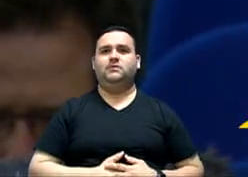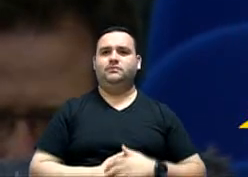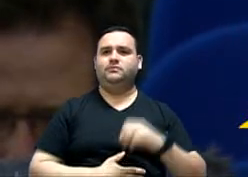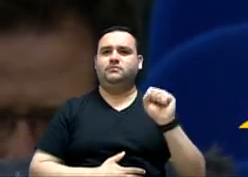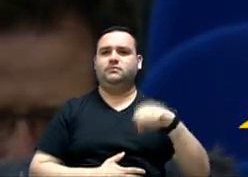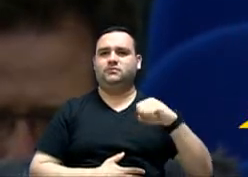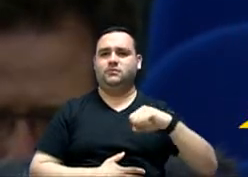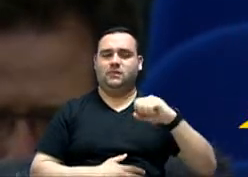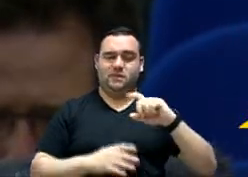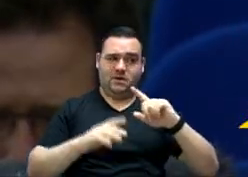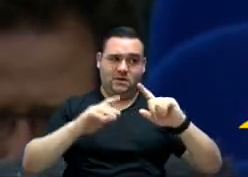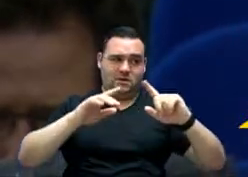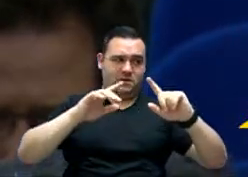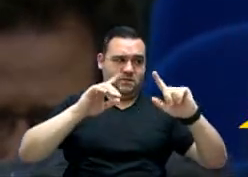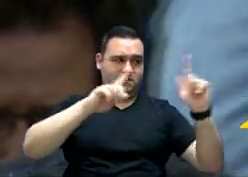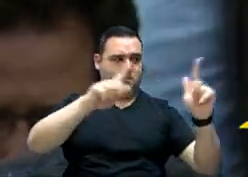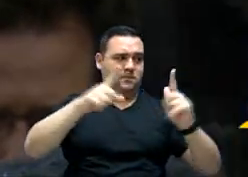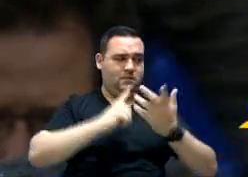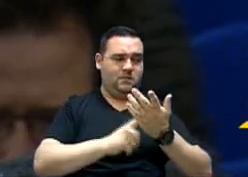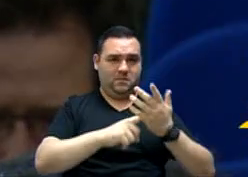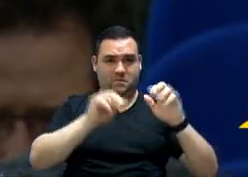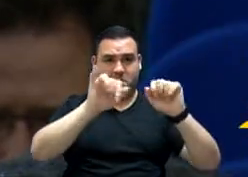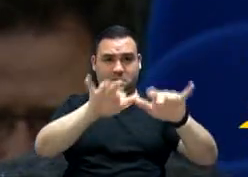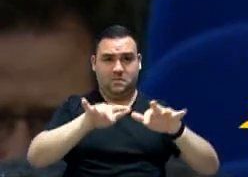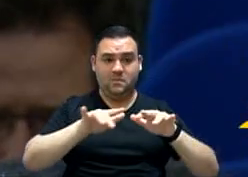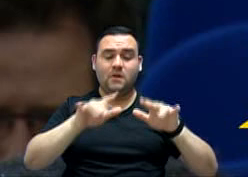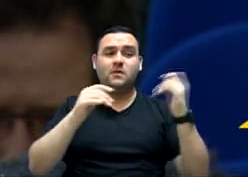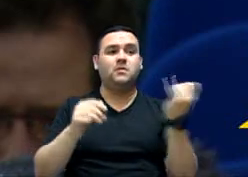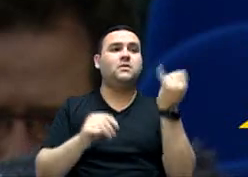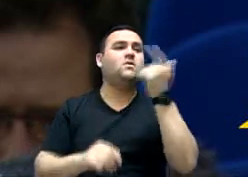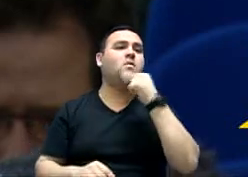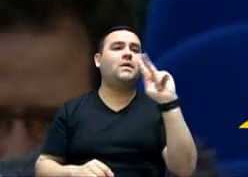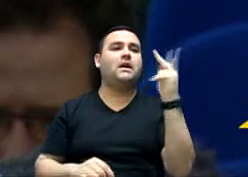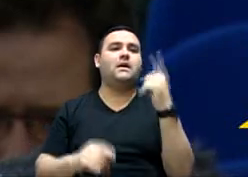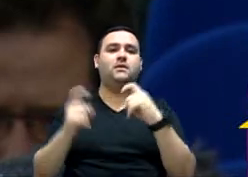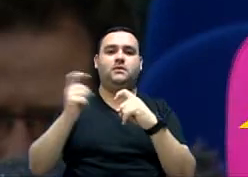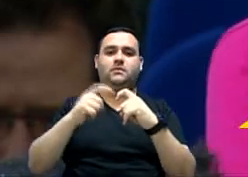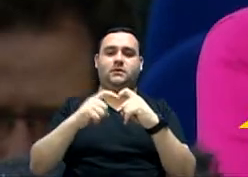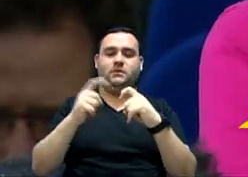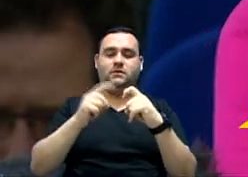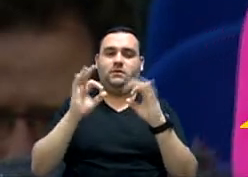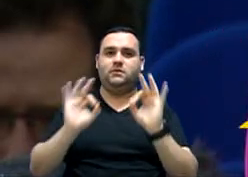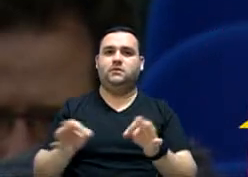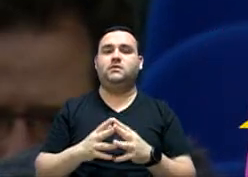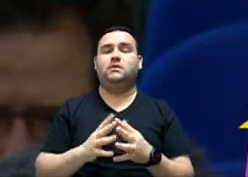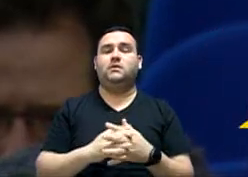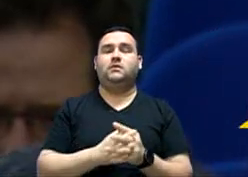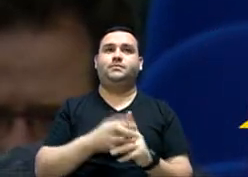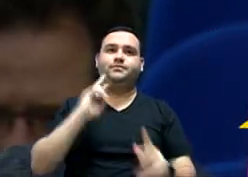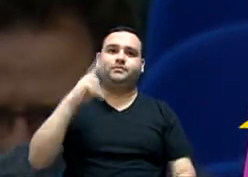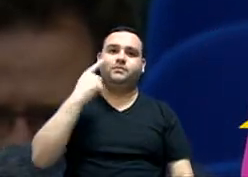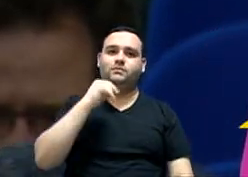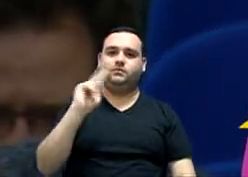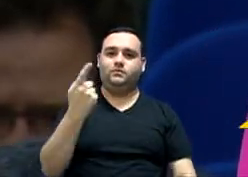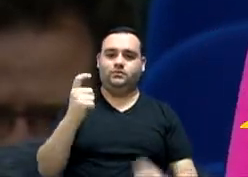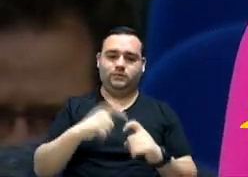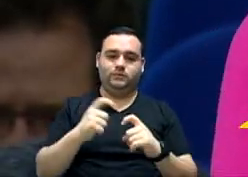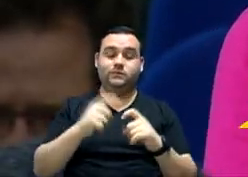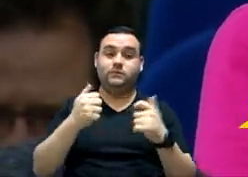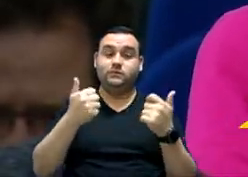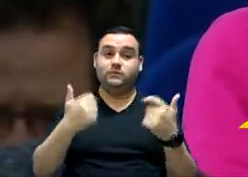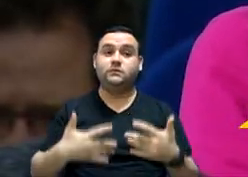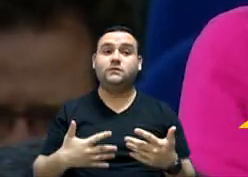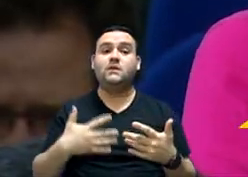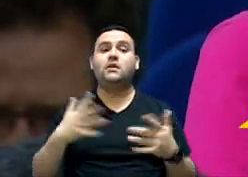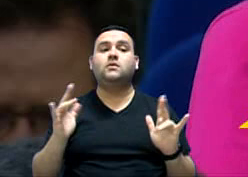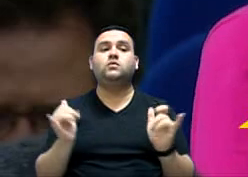Sim, a campanha. E daí é importante o vereador Dr. Hélio Brasileiro, sim, com certeza, vereador Dr. Hélio Brasileiro, disse qual